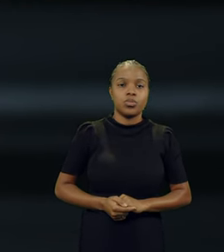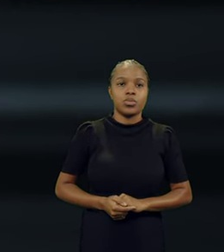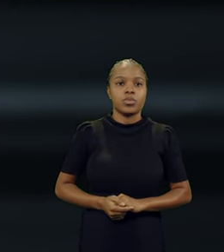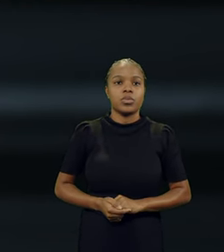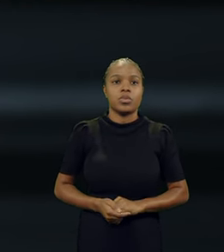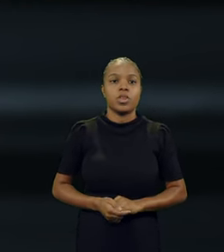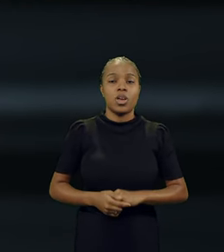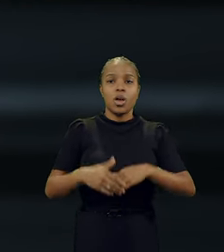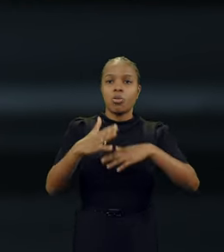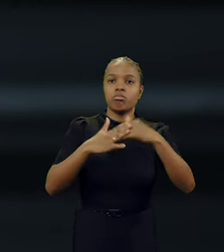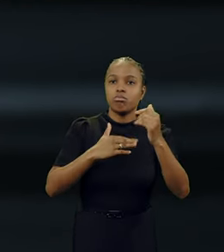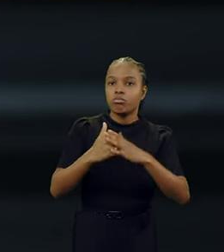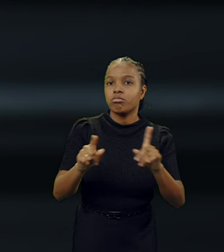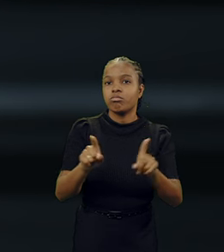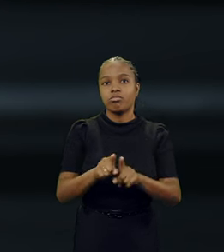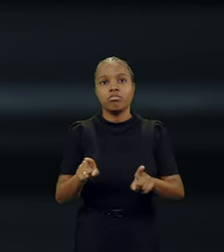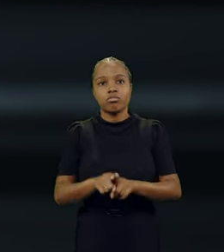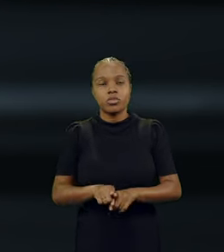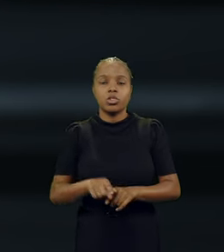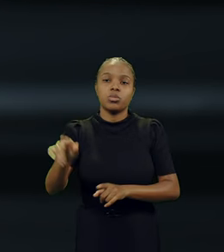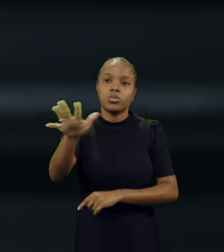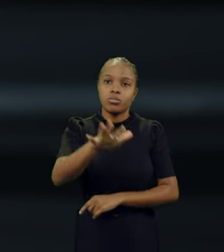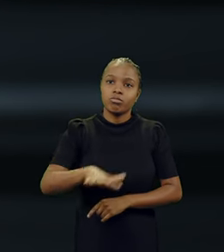súditos, e é povo.